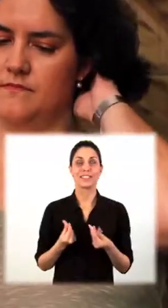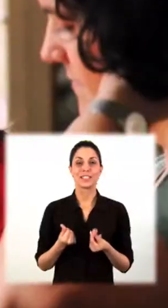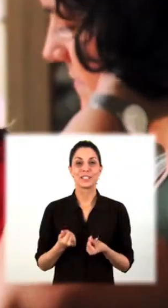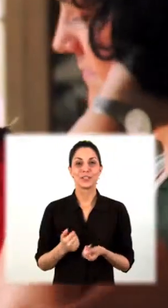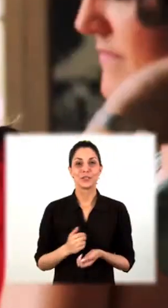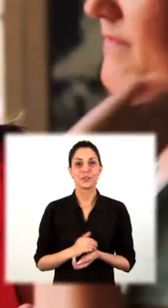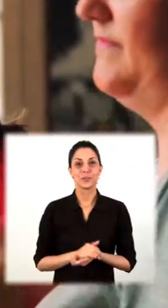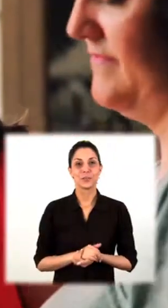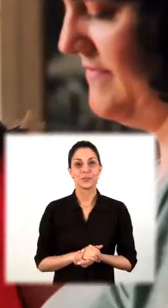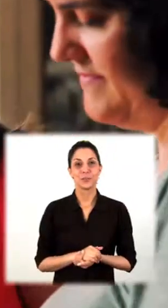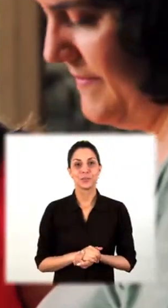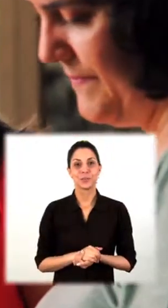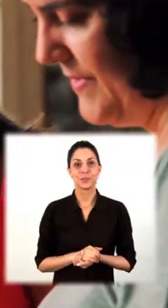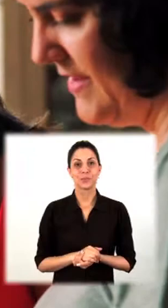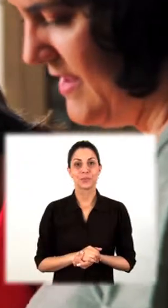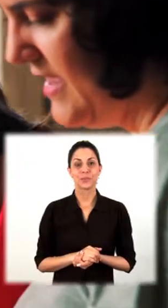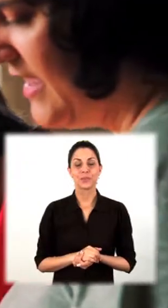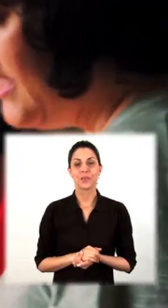Travei.